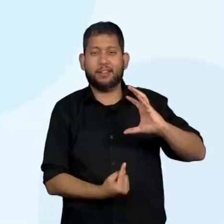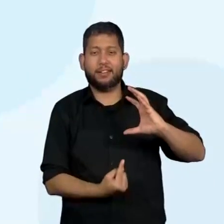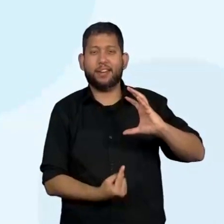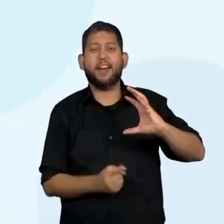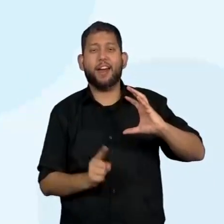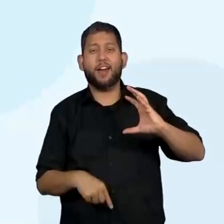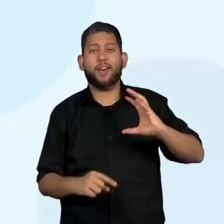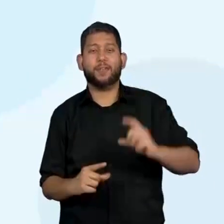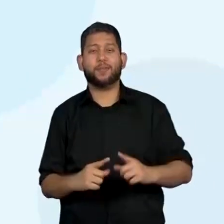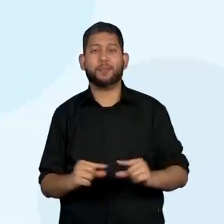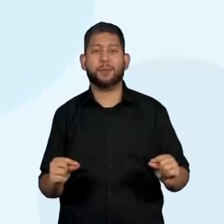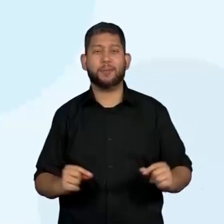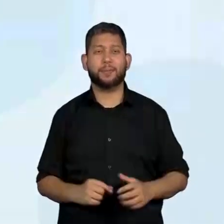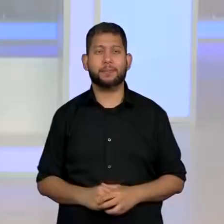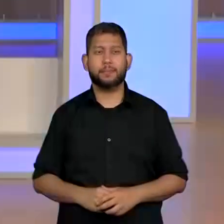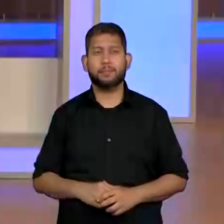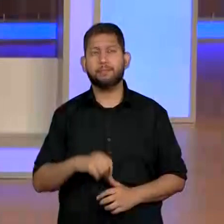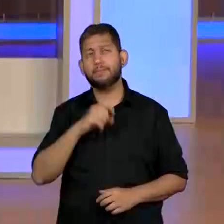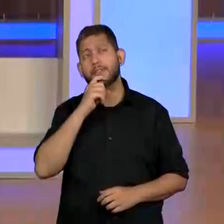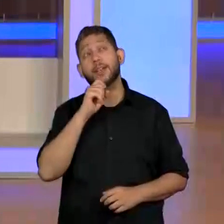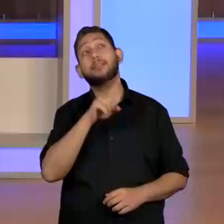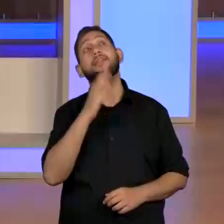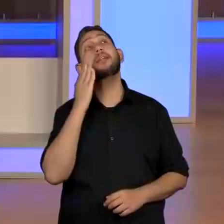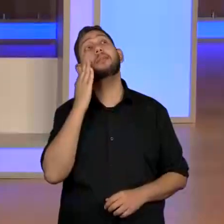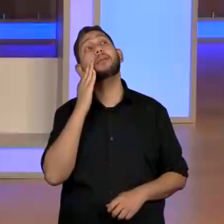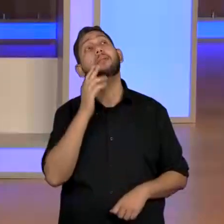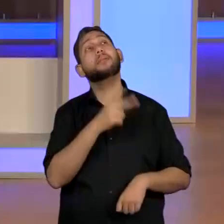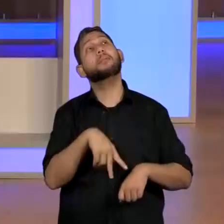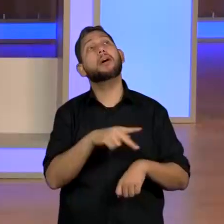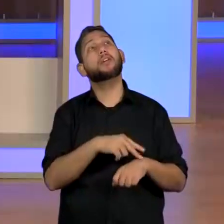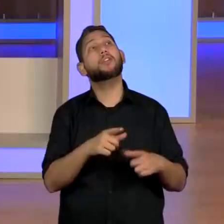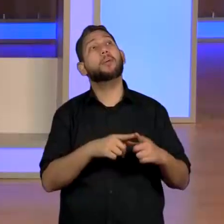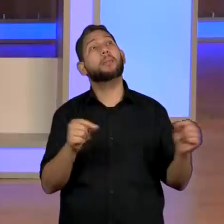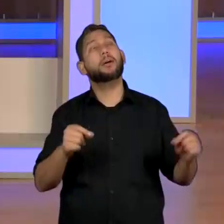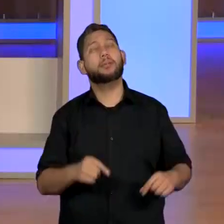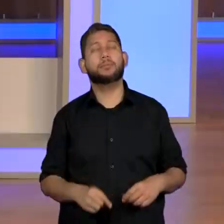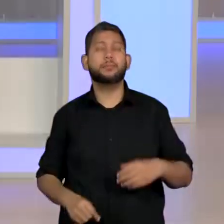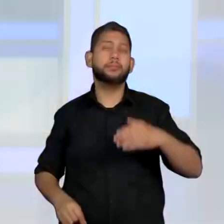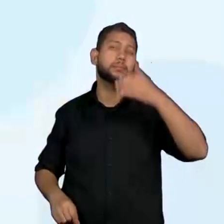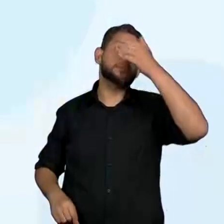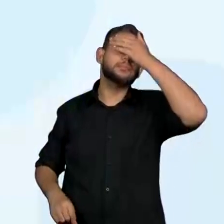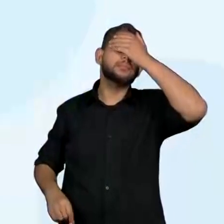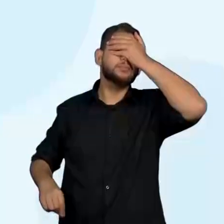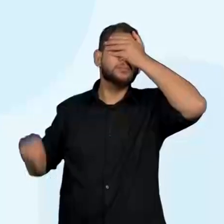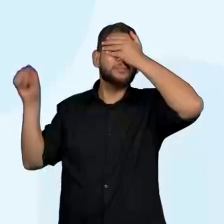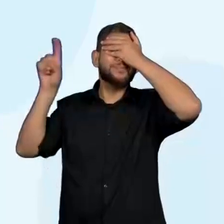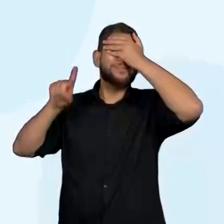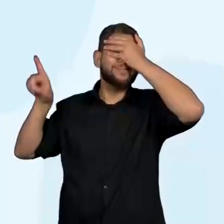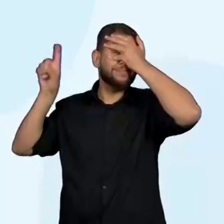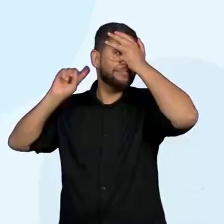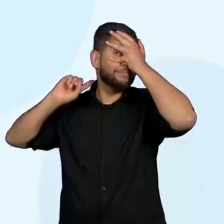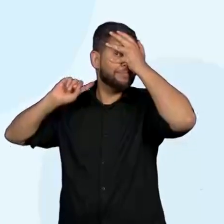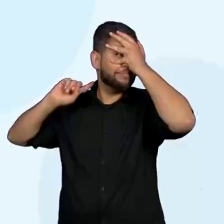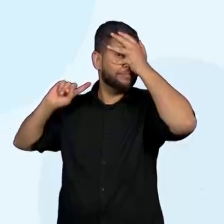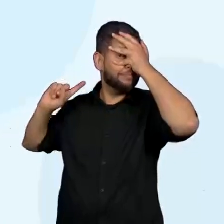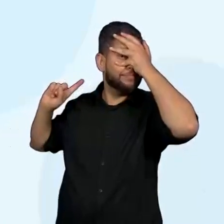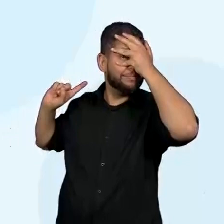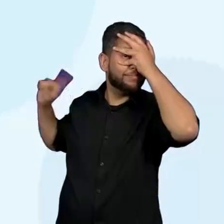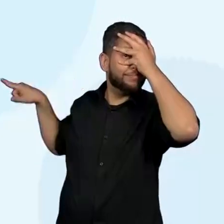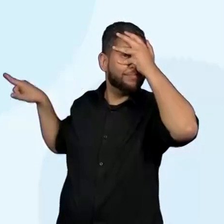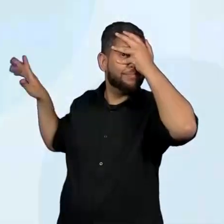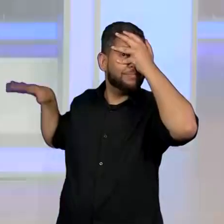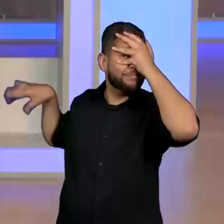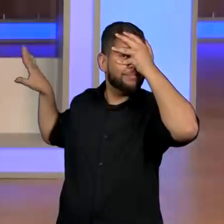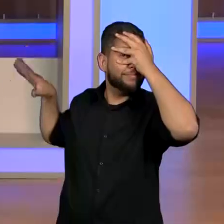não é isso eu quero saber se você sabe mesmo onde está o Japão aí pro está vou fazer de olho fechado por